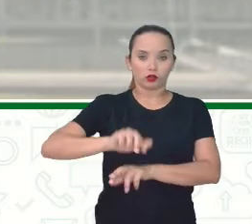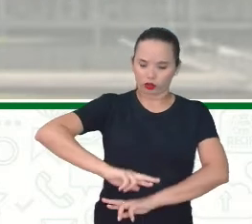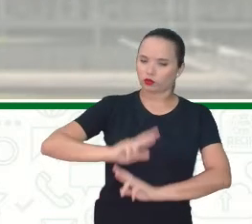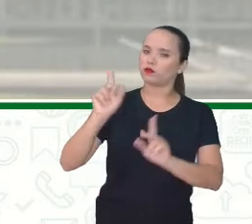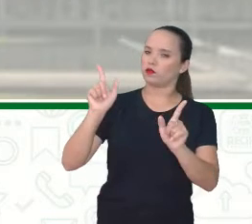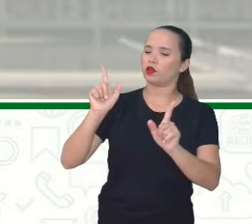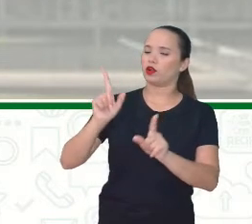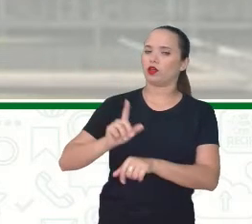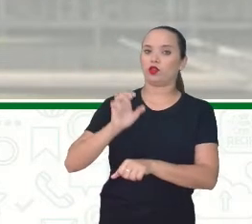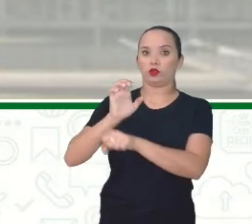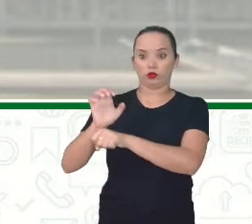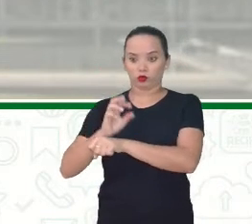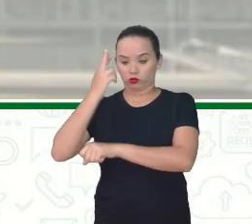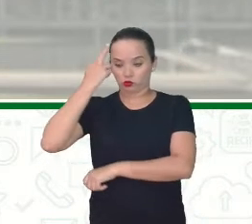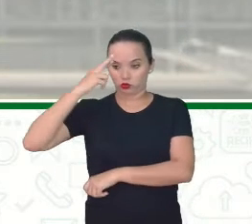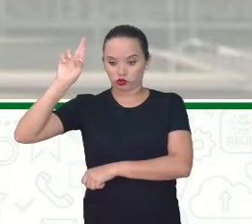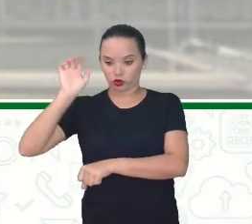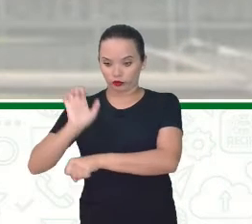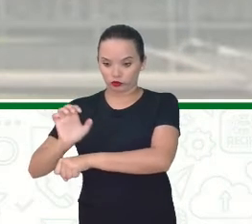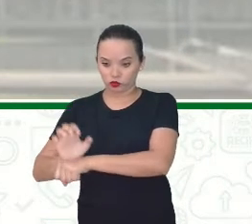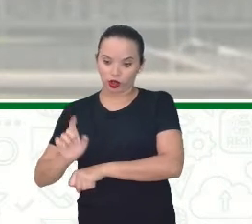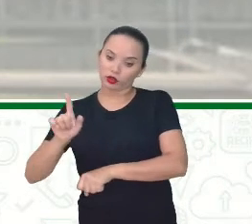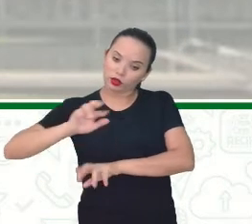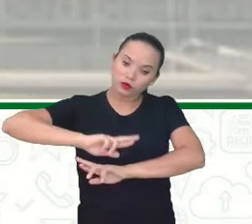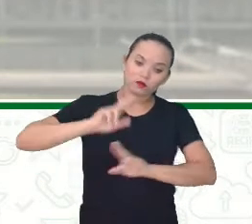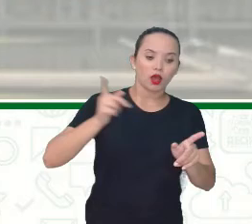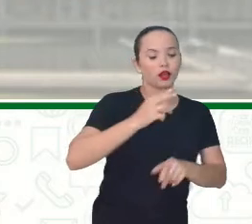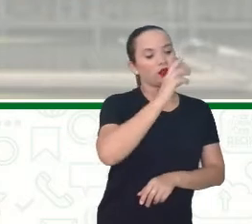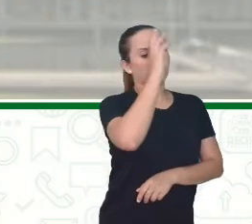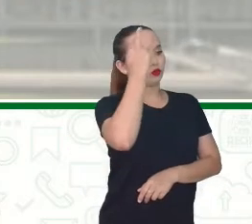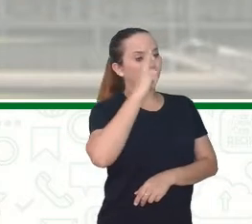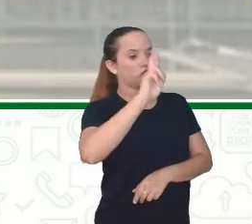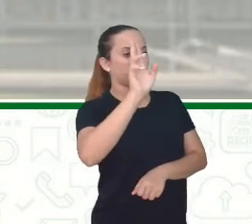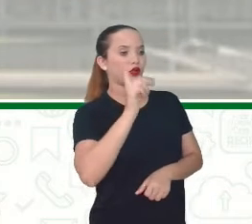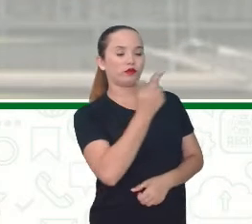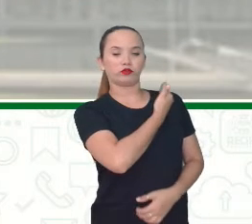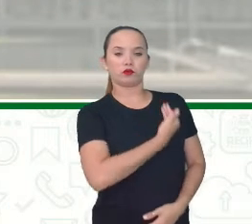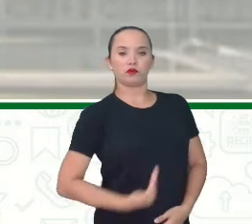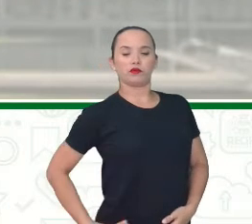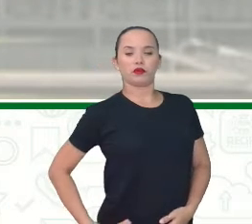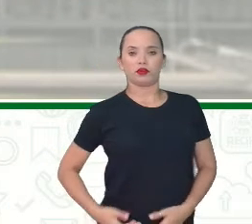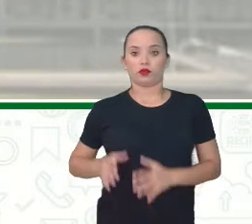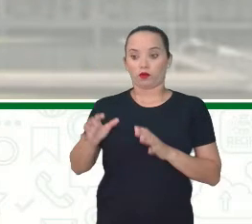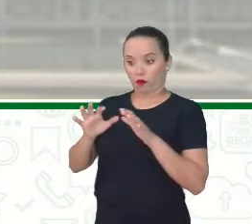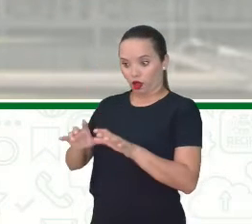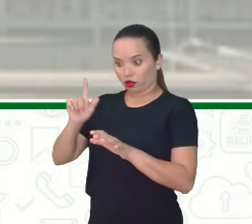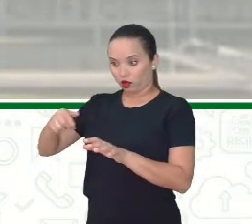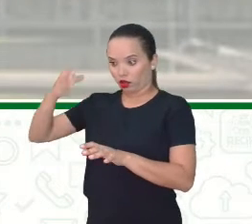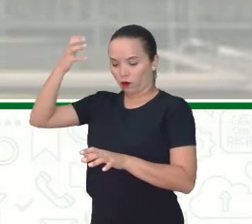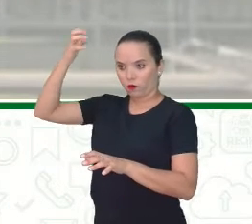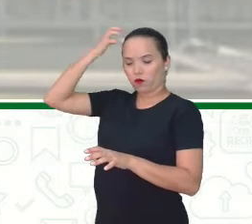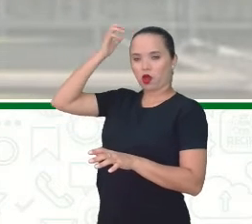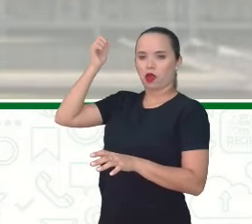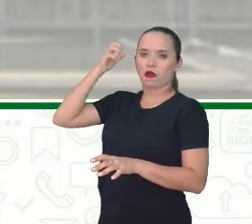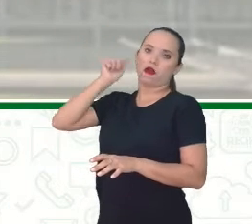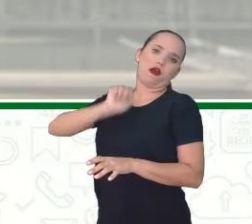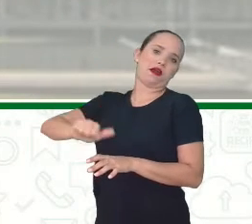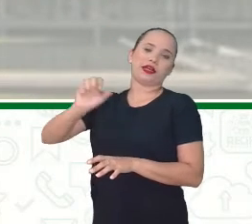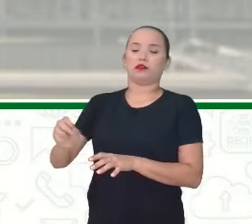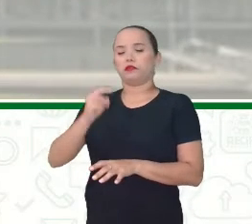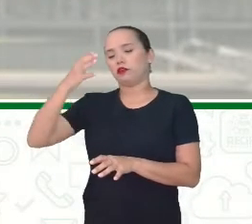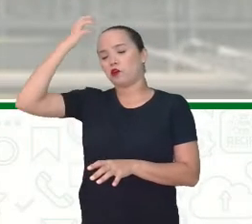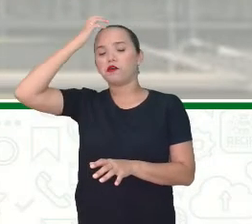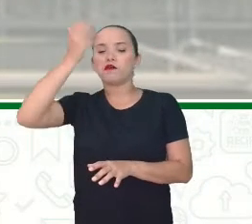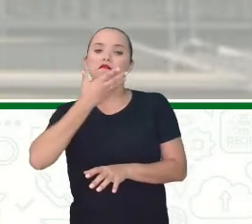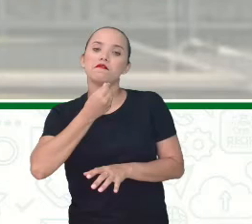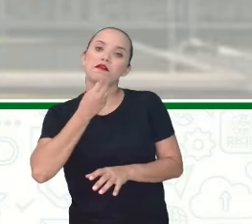governo. A gente falou aqui, ó, o rei ou a rainha, certo? E no caso o primeiro-ministro. Então o poder executivo é